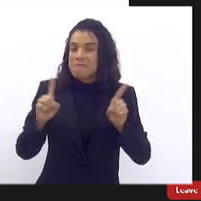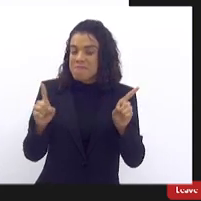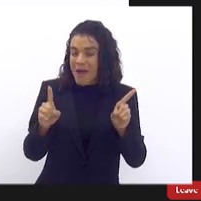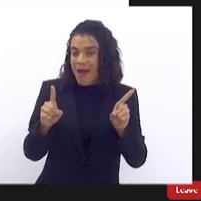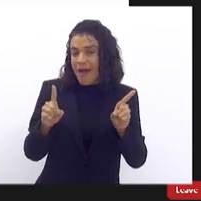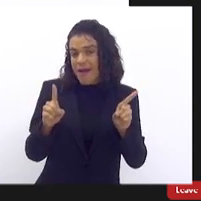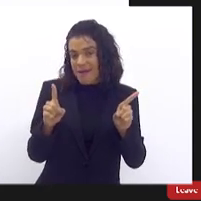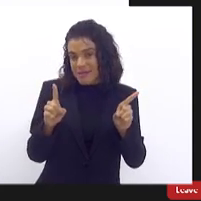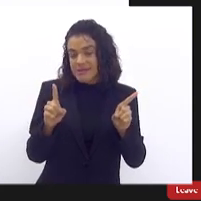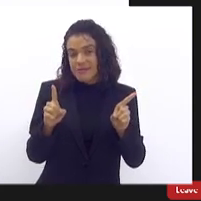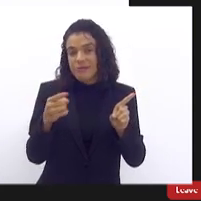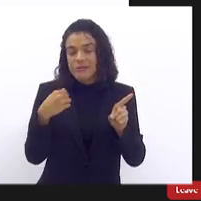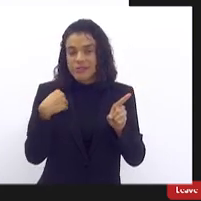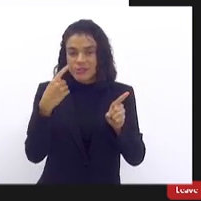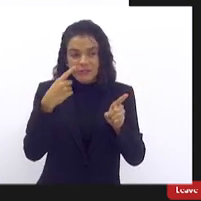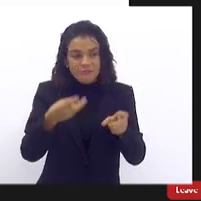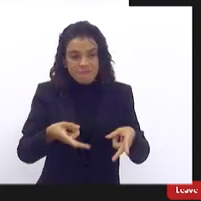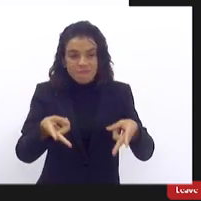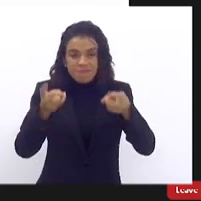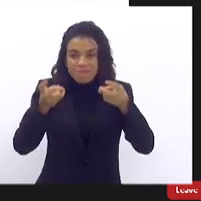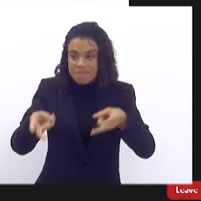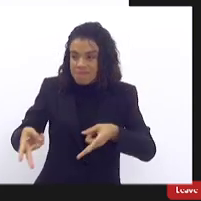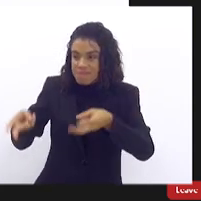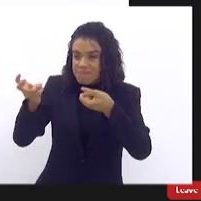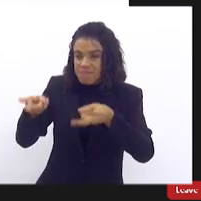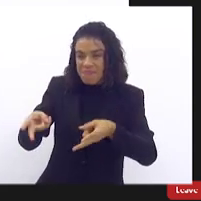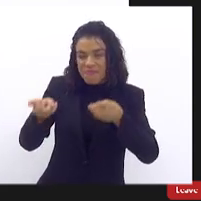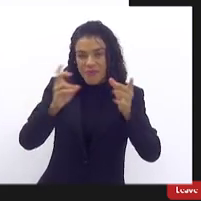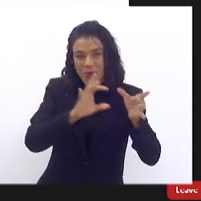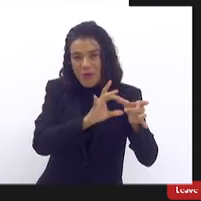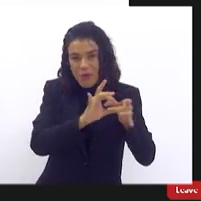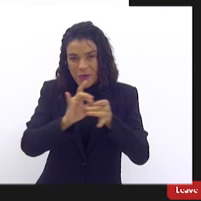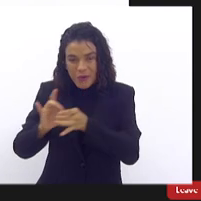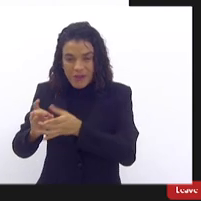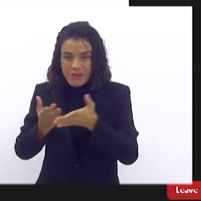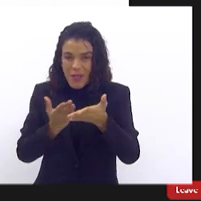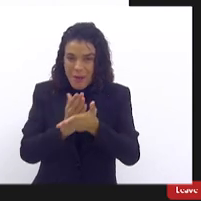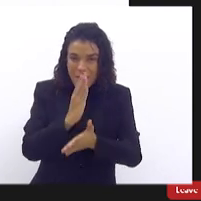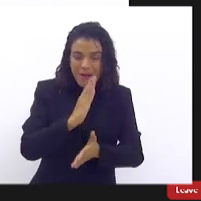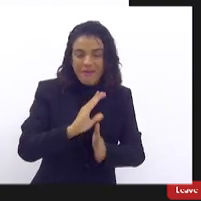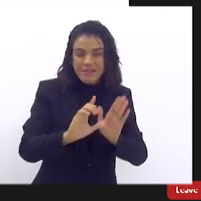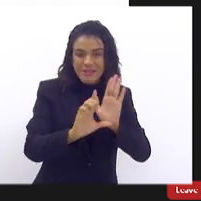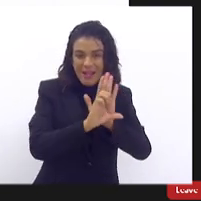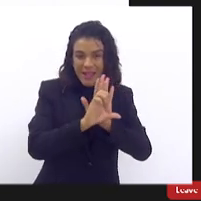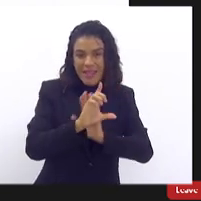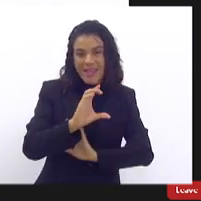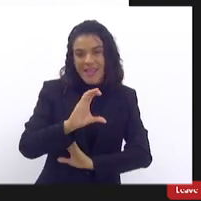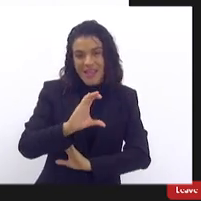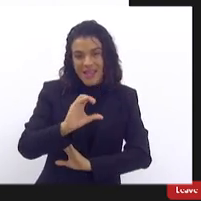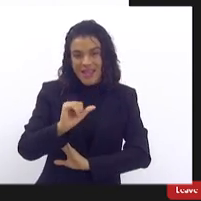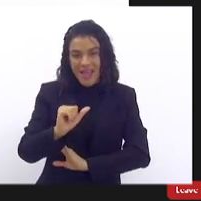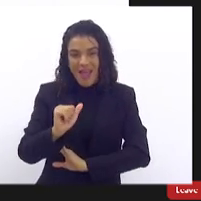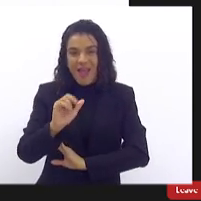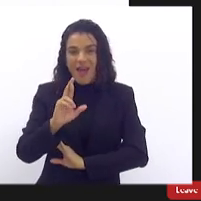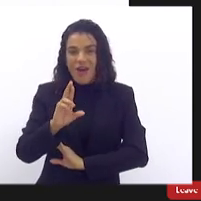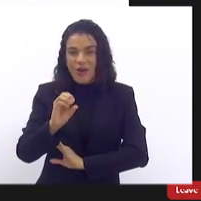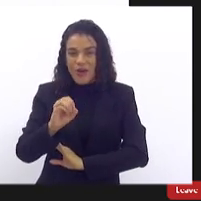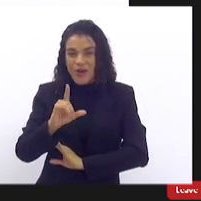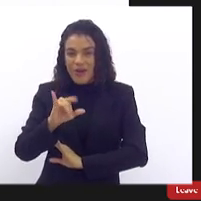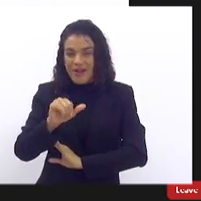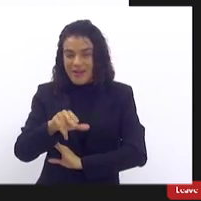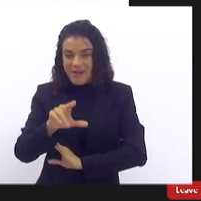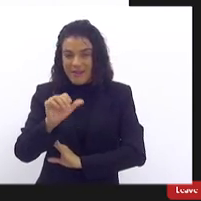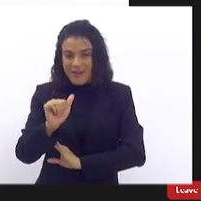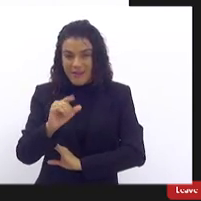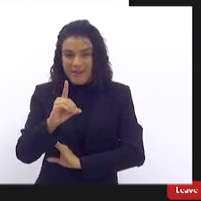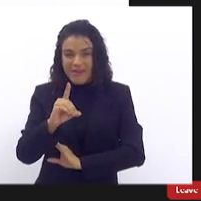além disso, quando a gente olha para o contexto de aprovação da Lei Carolina Dieckmann e para a própria Lei Carolina Dieckmann, a gente vê que tinha